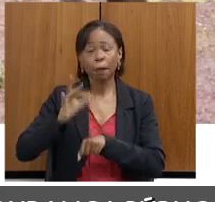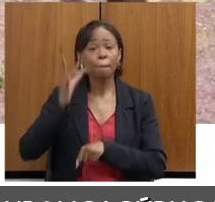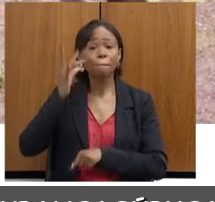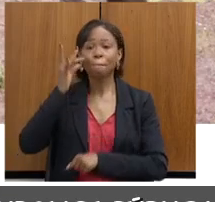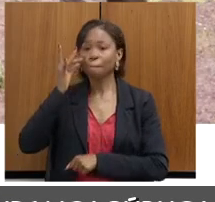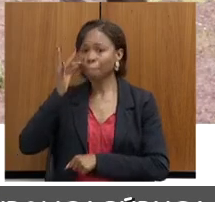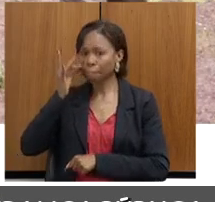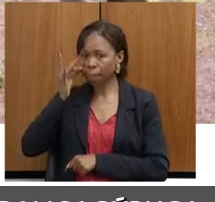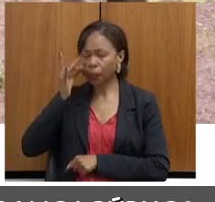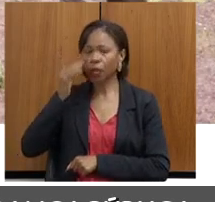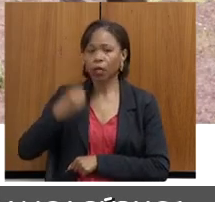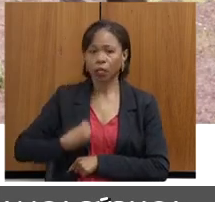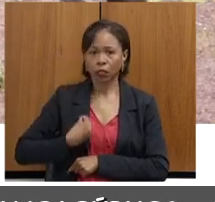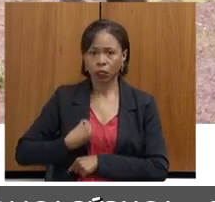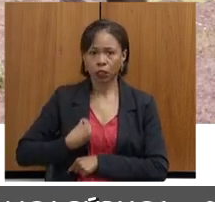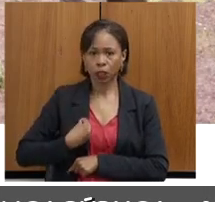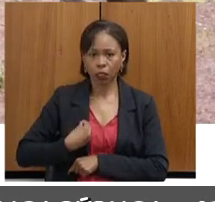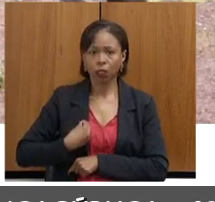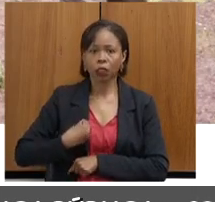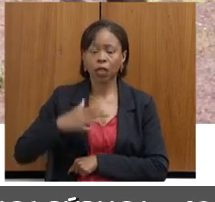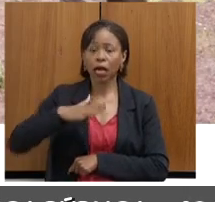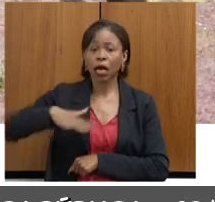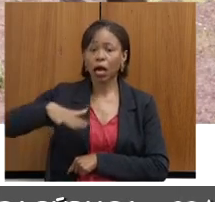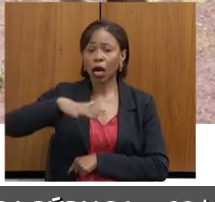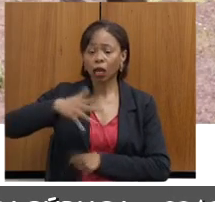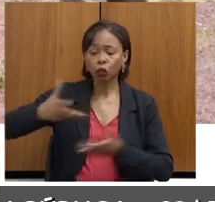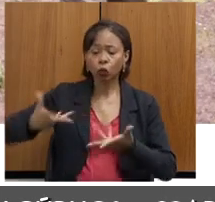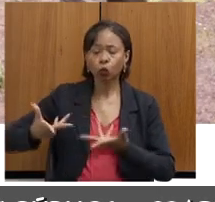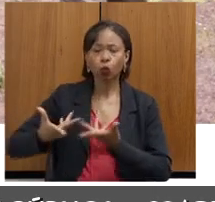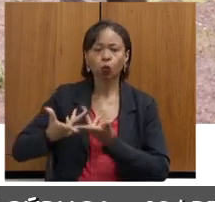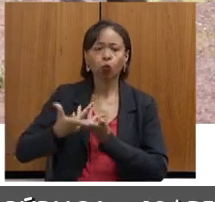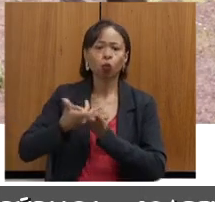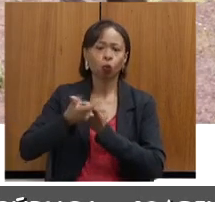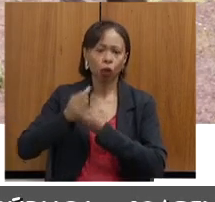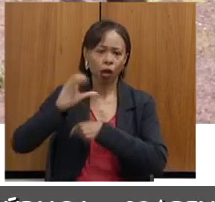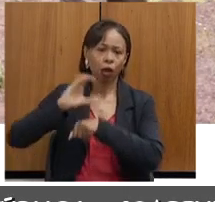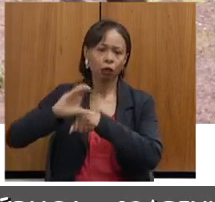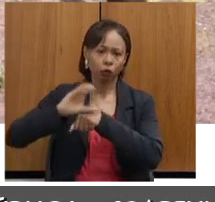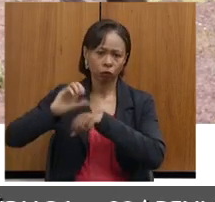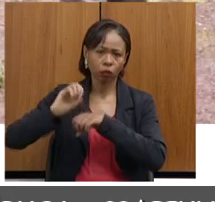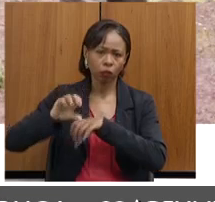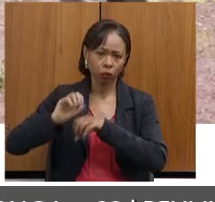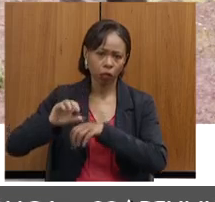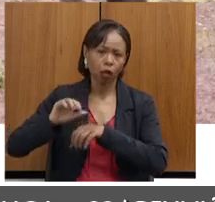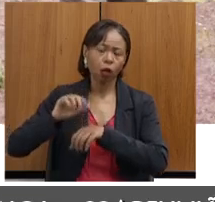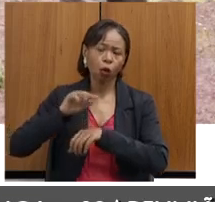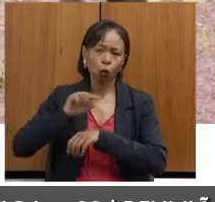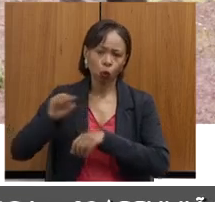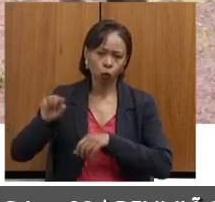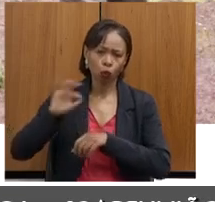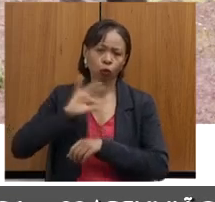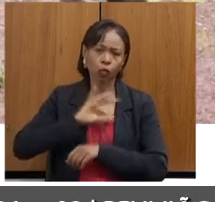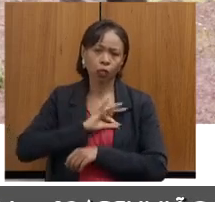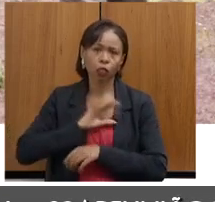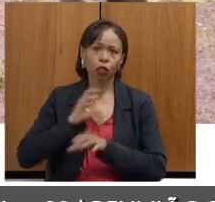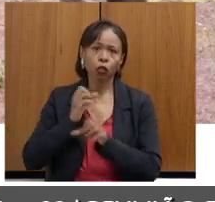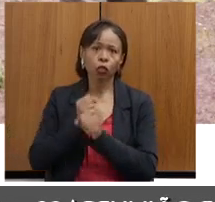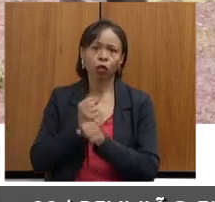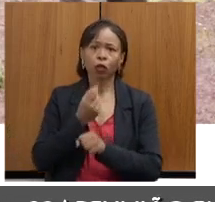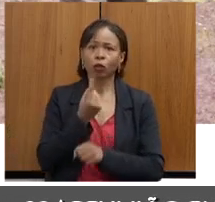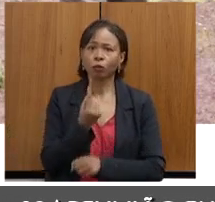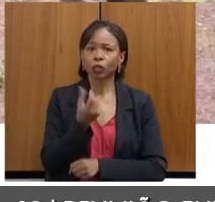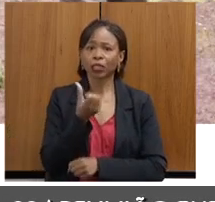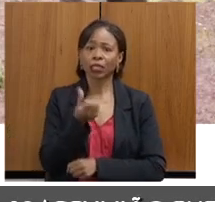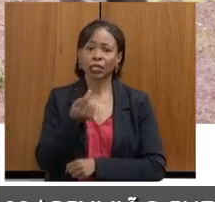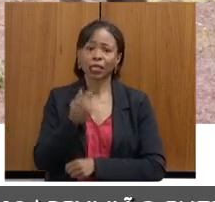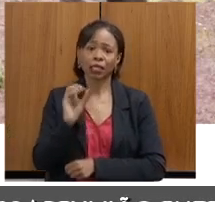presenciais no campo da qualificação dos Servidores o resultou em 1670